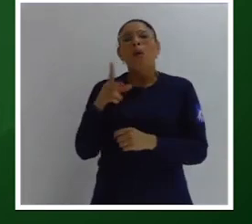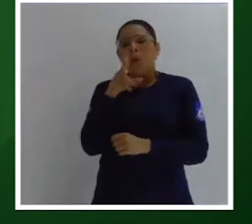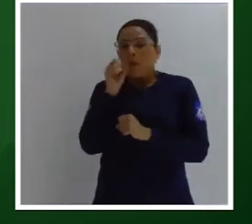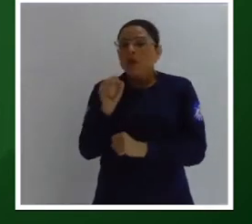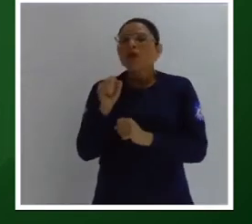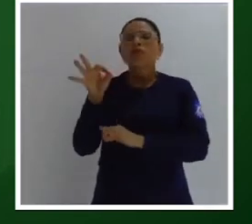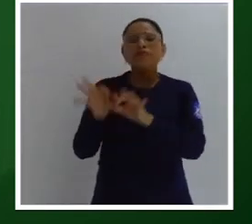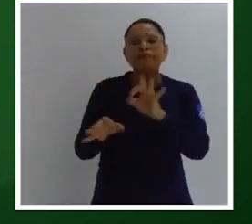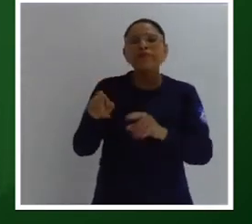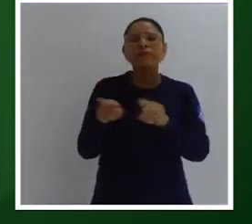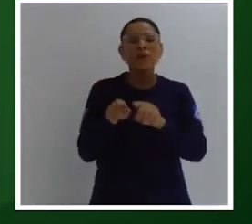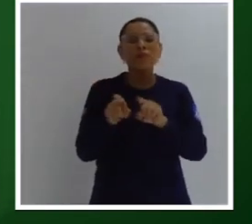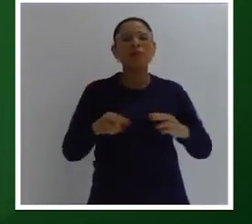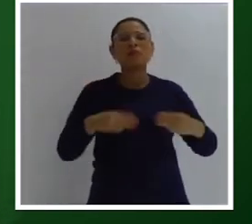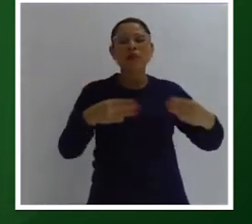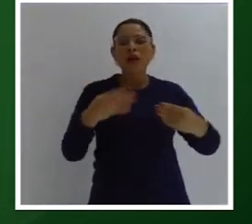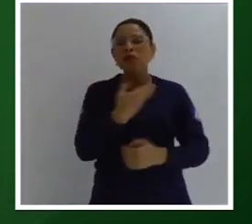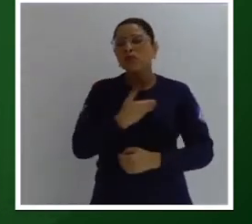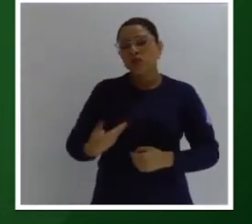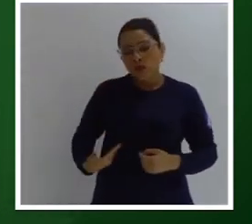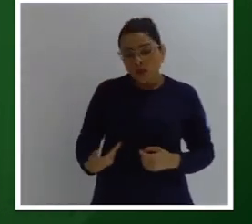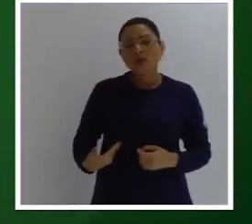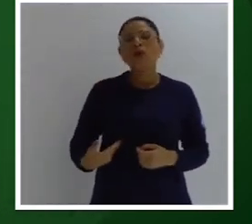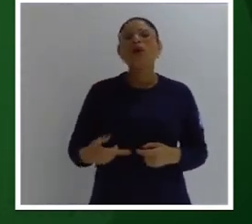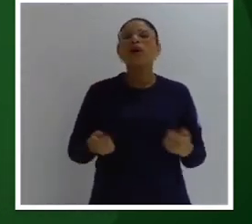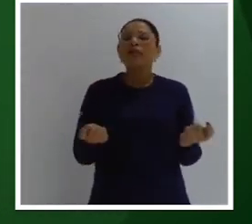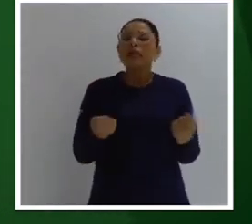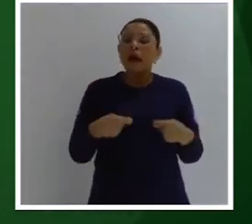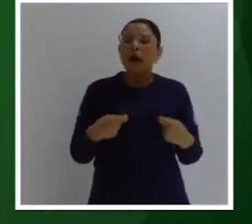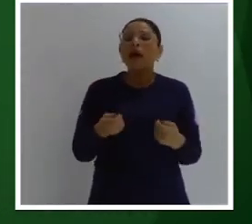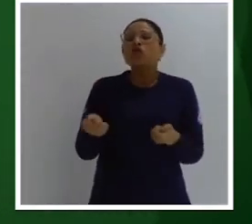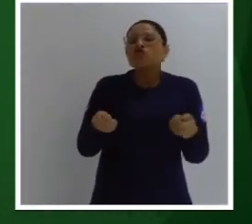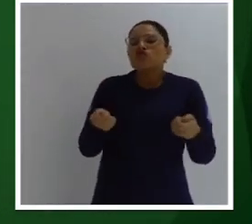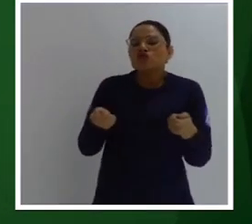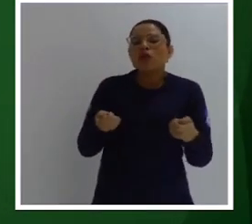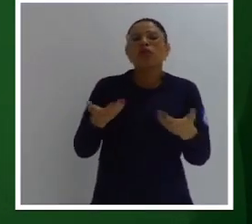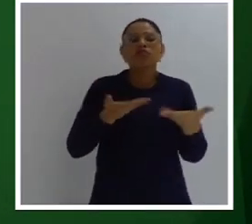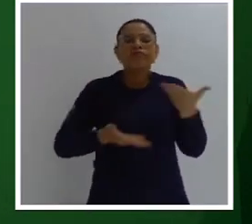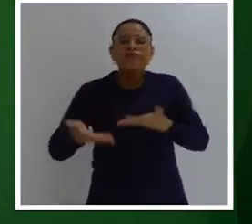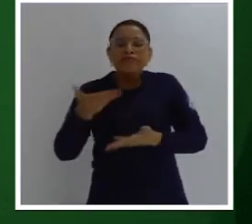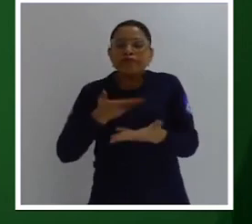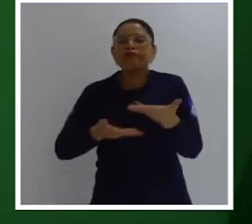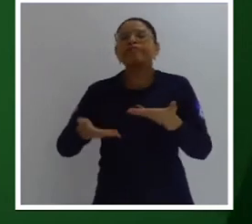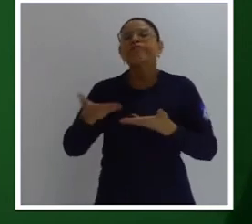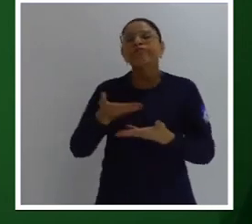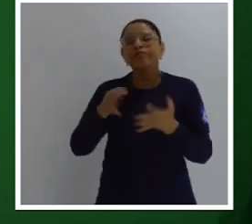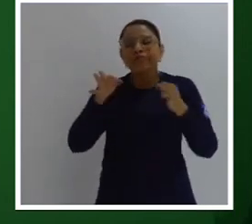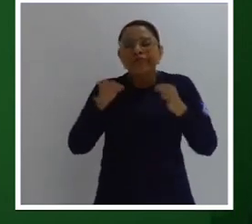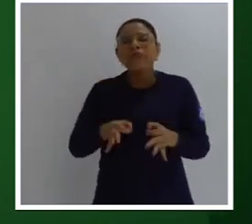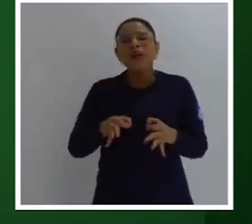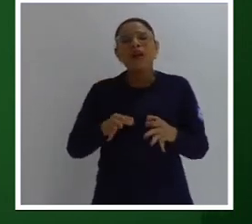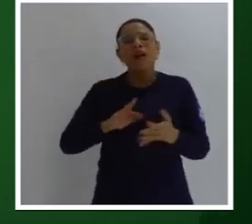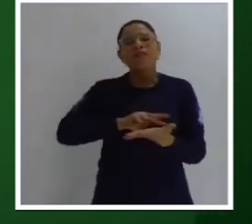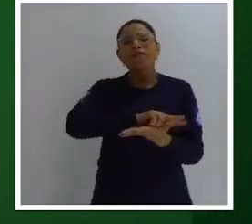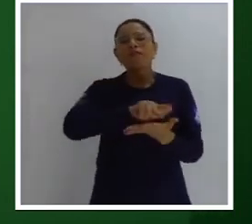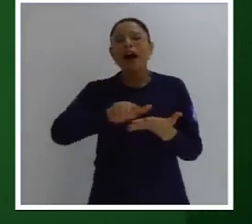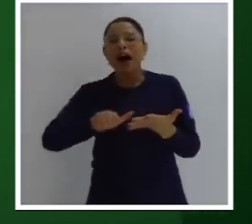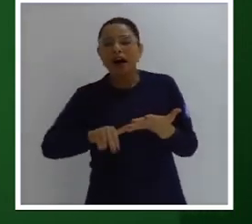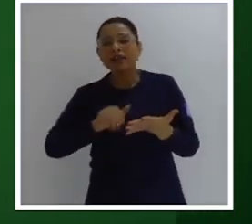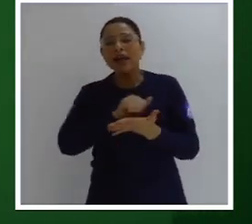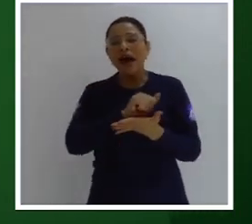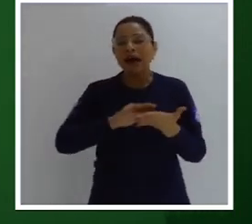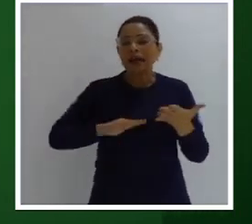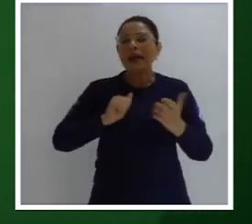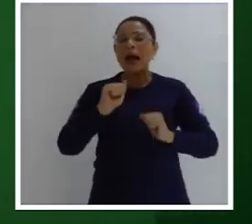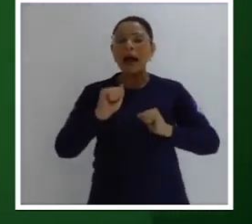com o Ministério Público que que devem dominar e articular conjuntamente uma série que